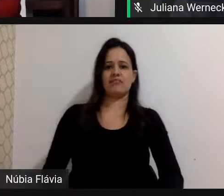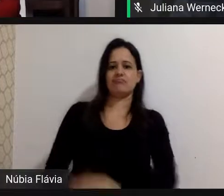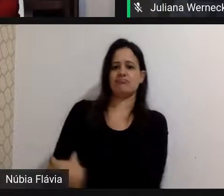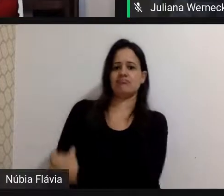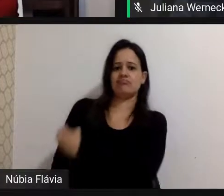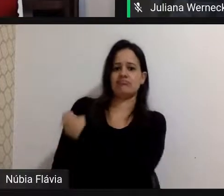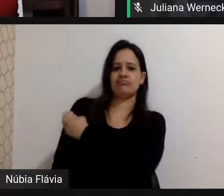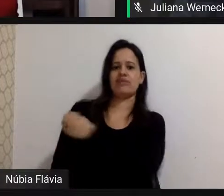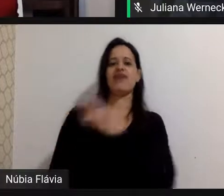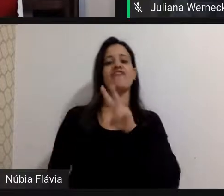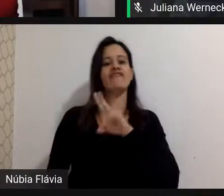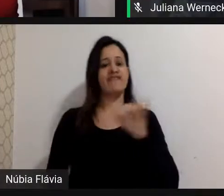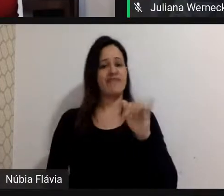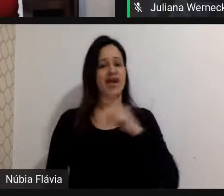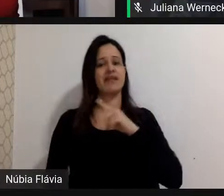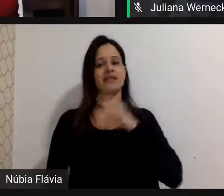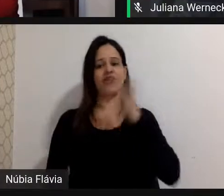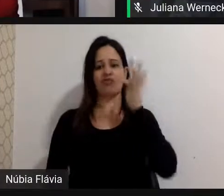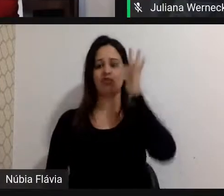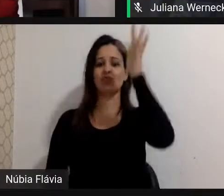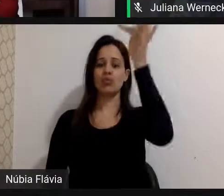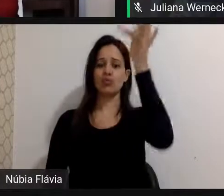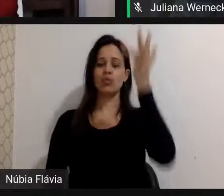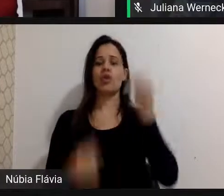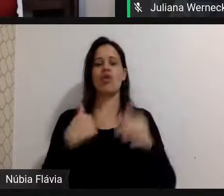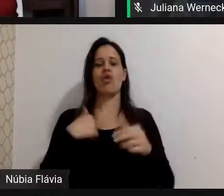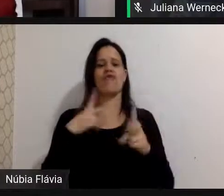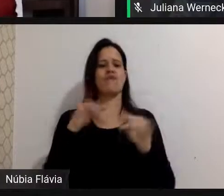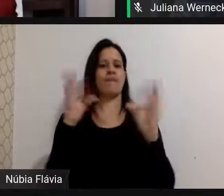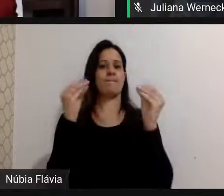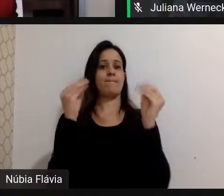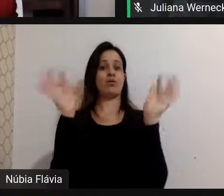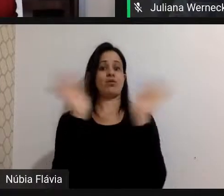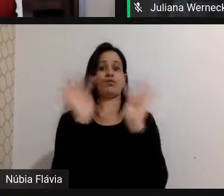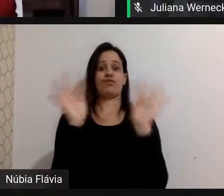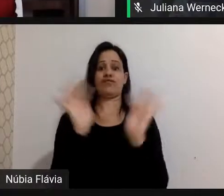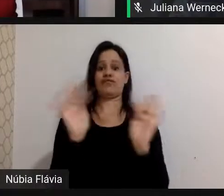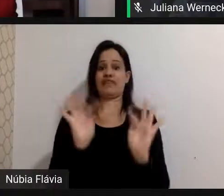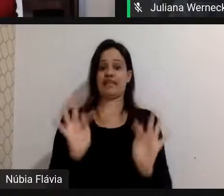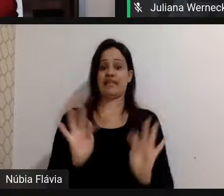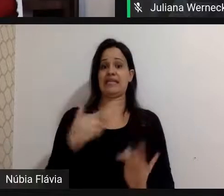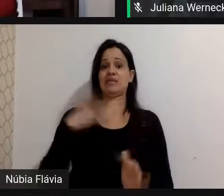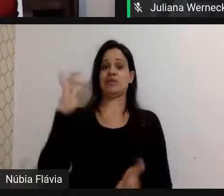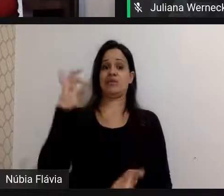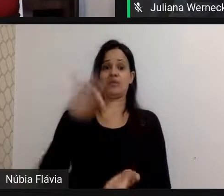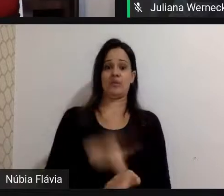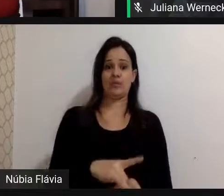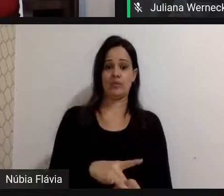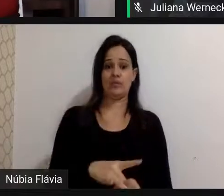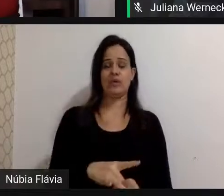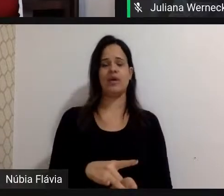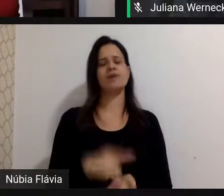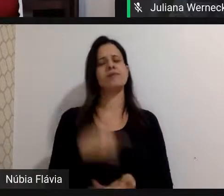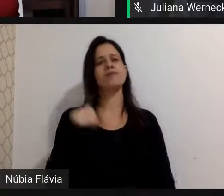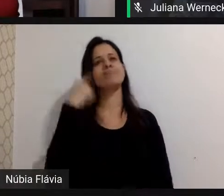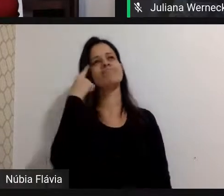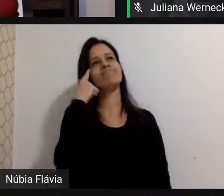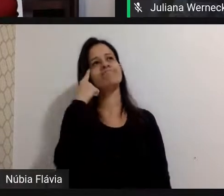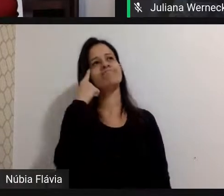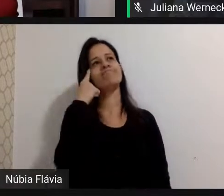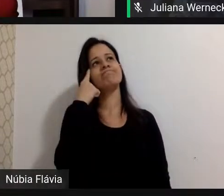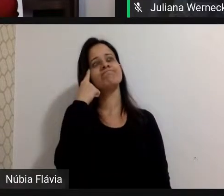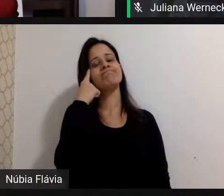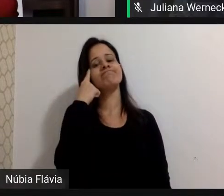sozinha. Quando eu conseguir ter uma prótese dessa, aí eu vou ser muito feliz, aí eu realmente vou ser realizada. E o que eu percebi?